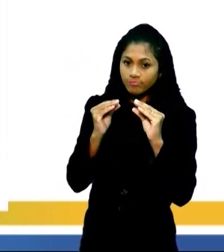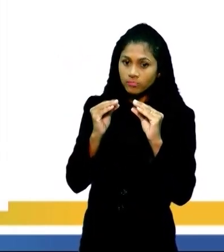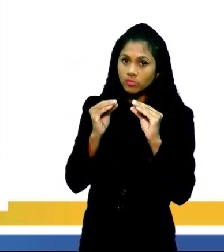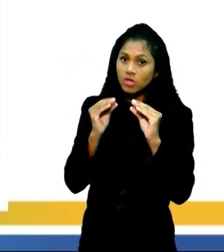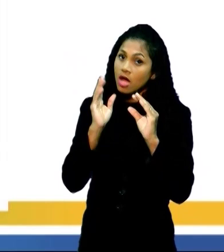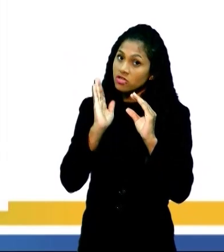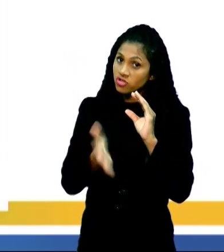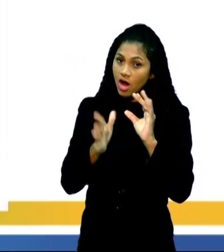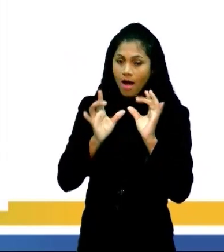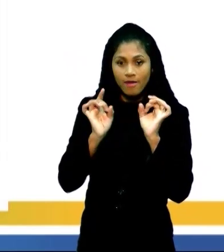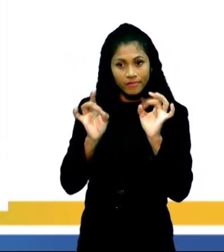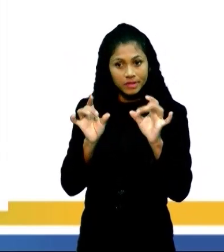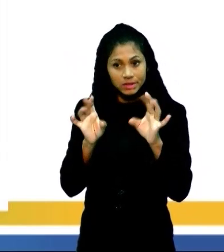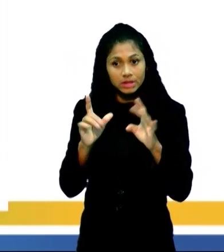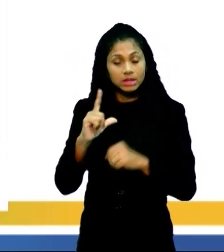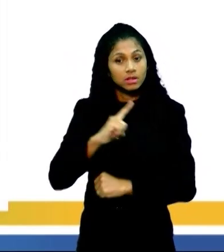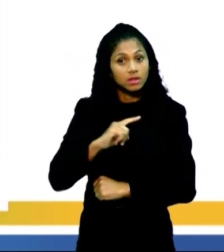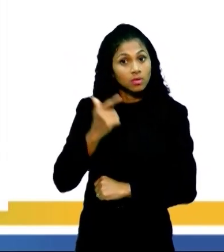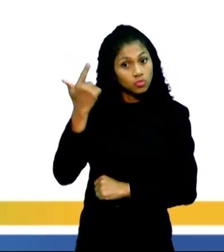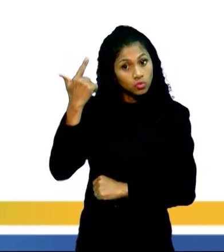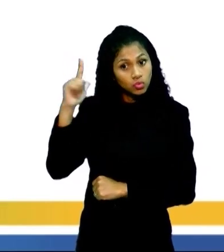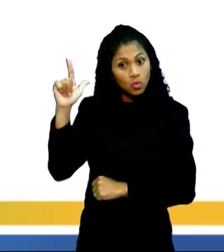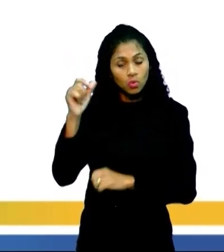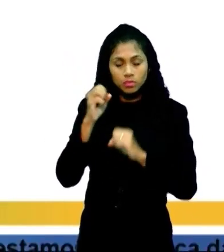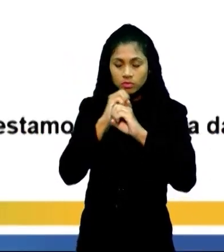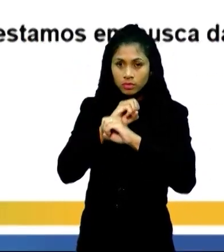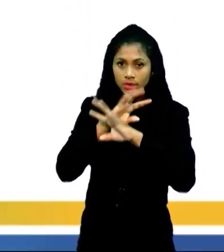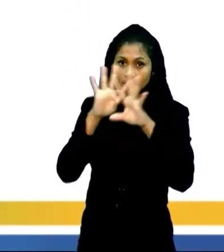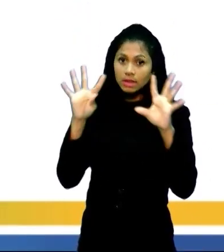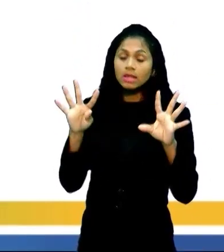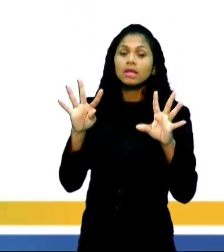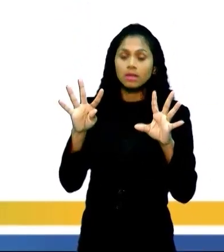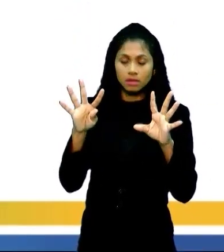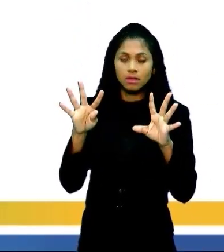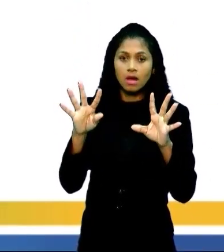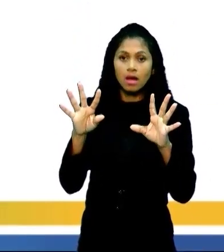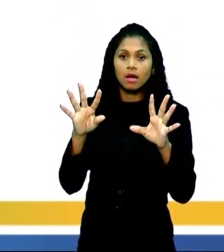uns assentos ainda disponíveis. Então vamos lá.